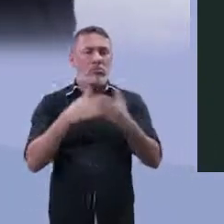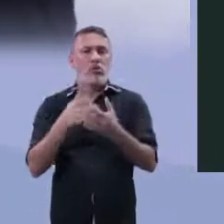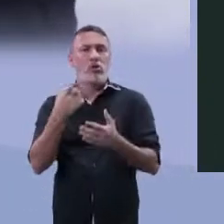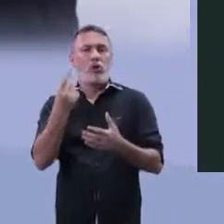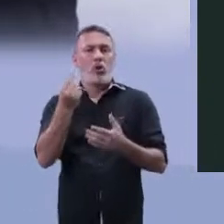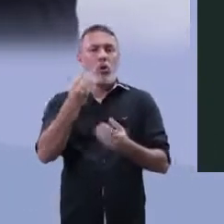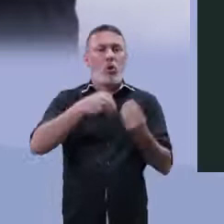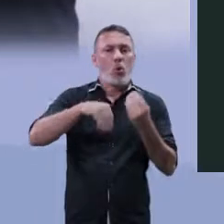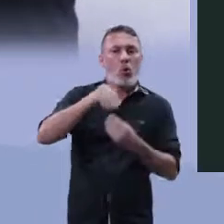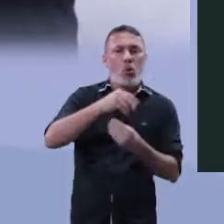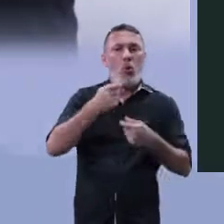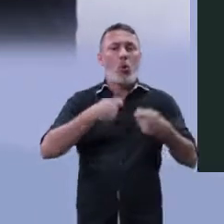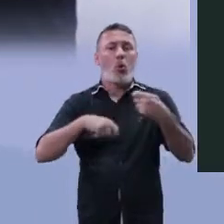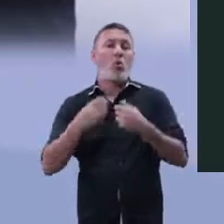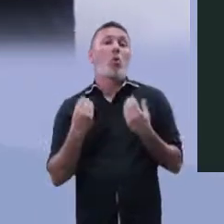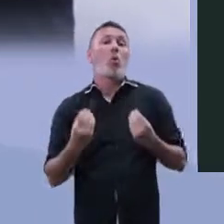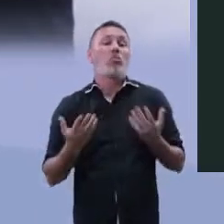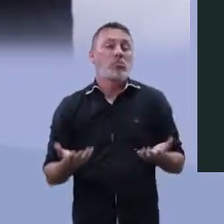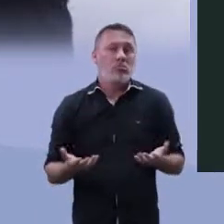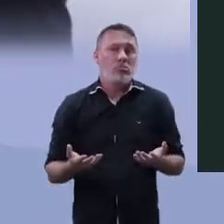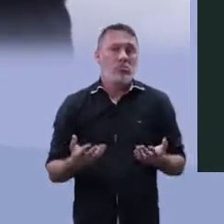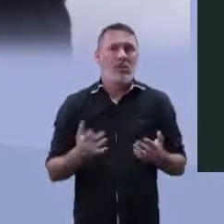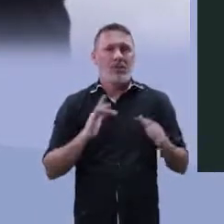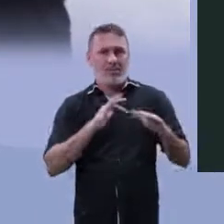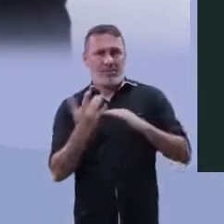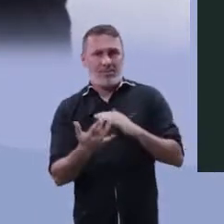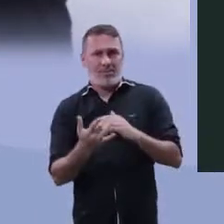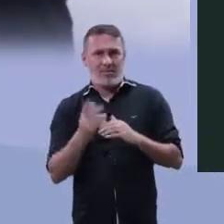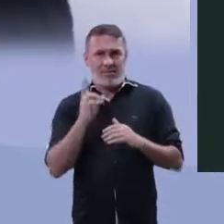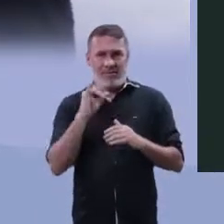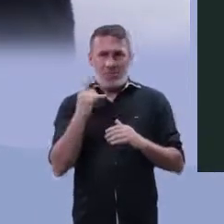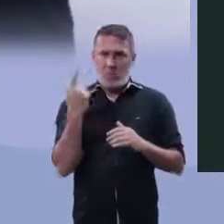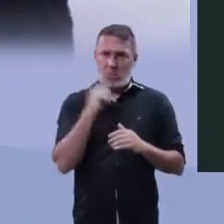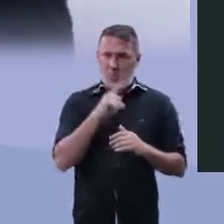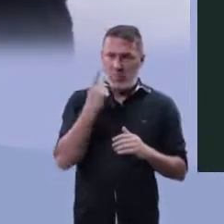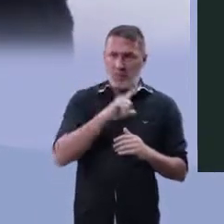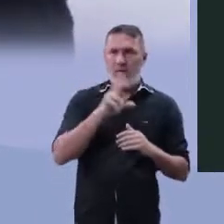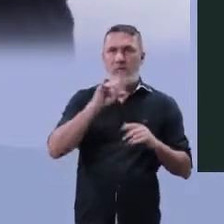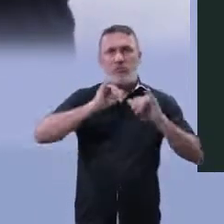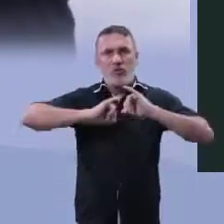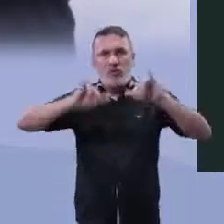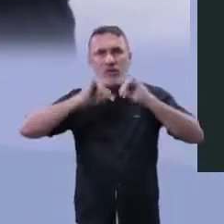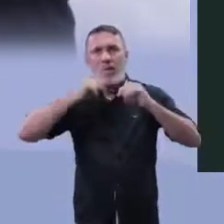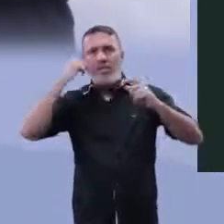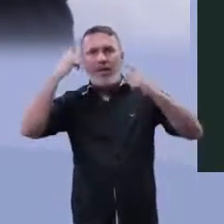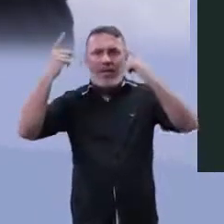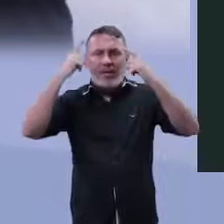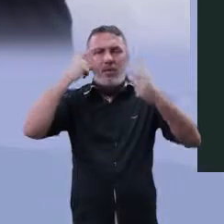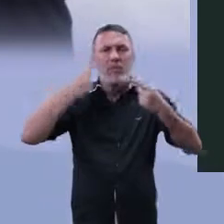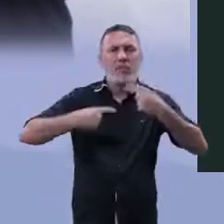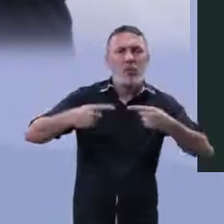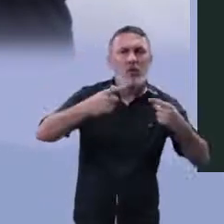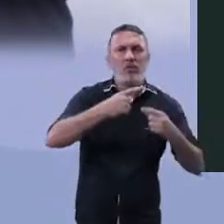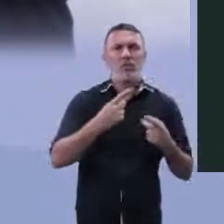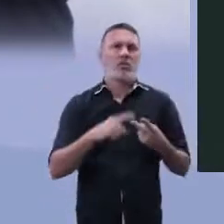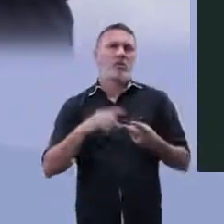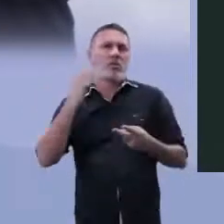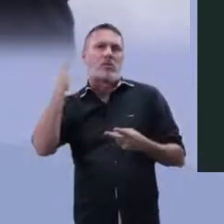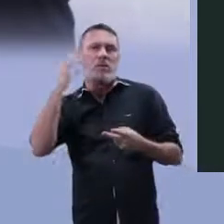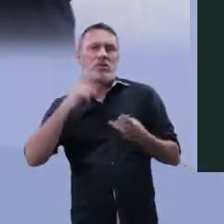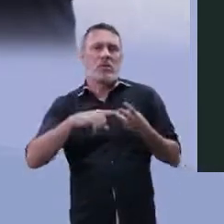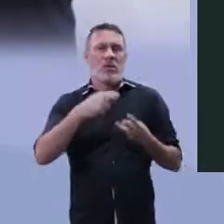redes sociais? Como é que essas redes sociais podem trazer impactos econômicos, né? Como é que essas redes sociais, por